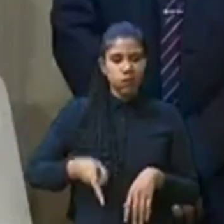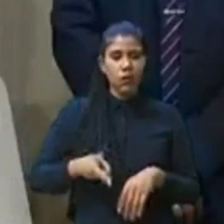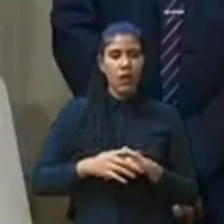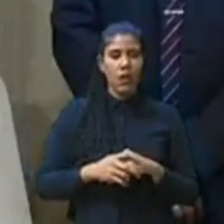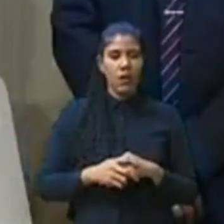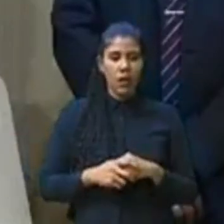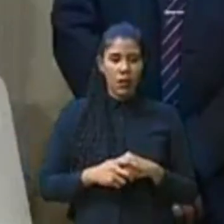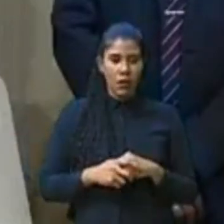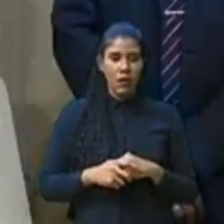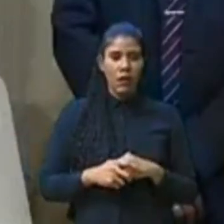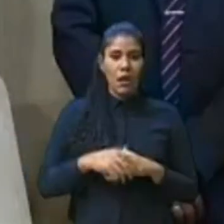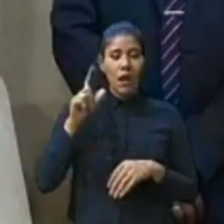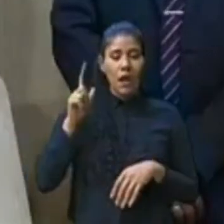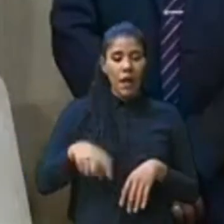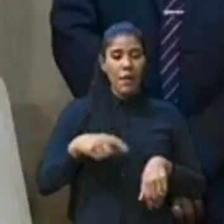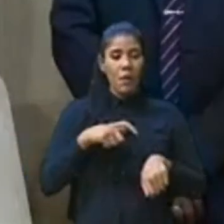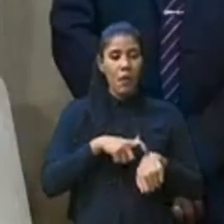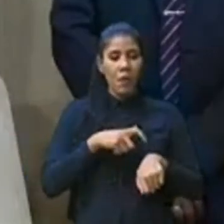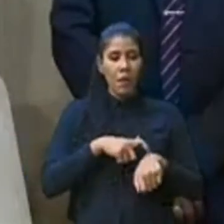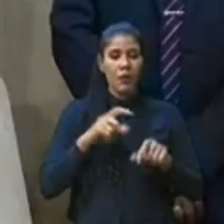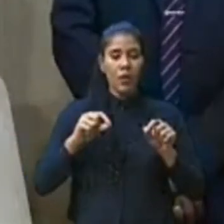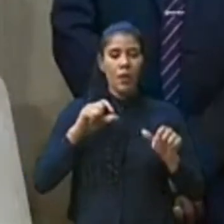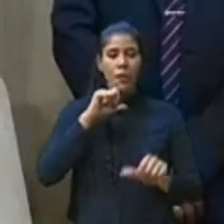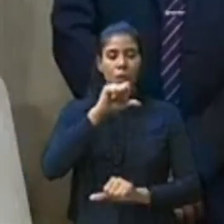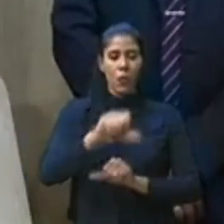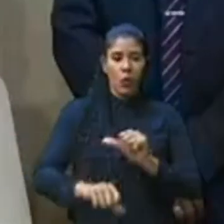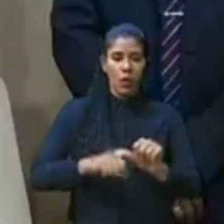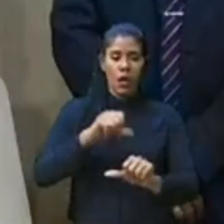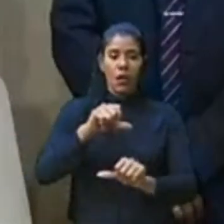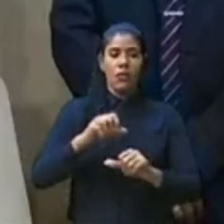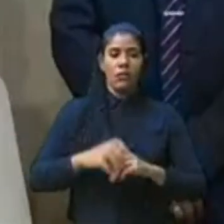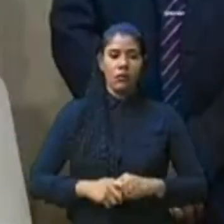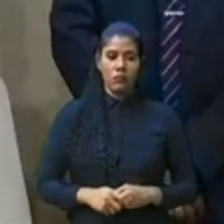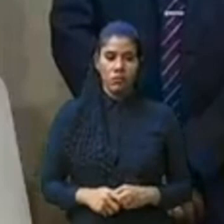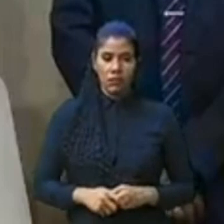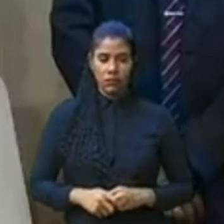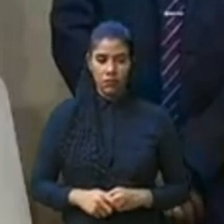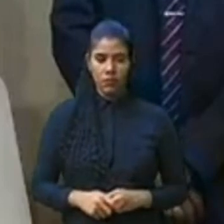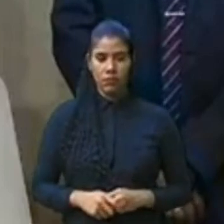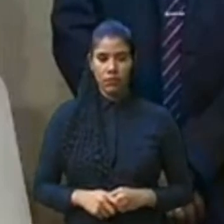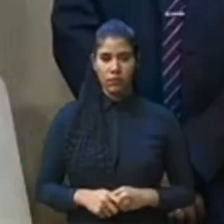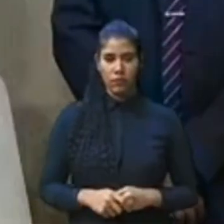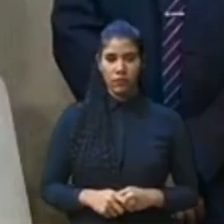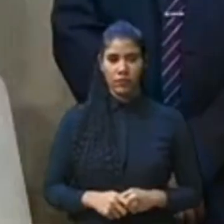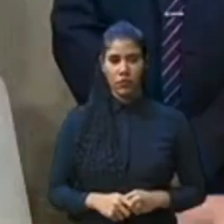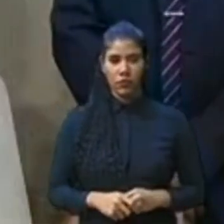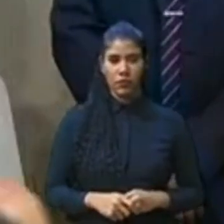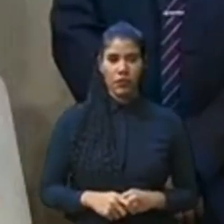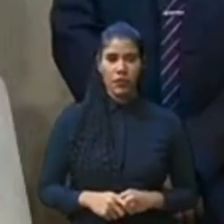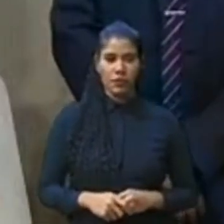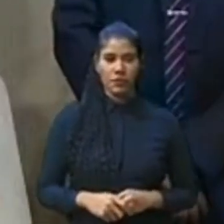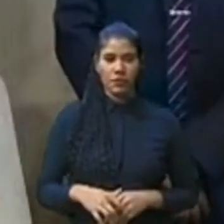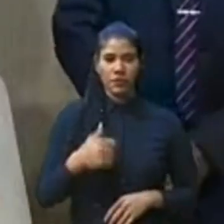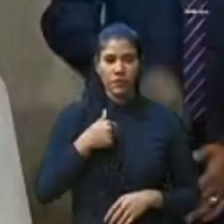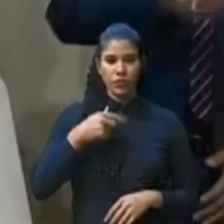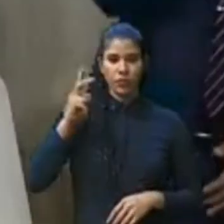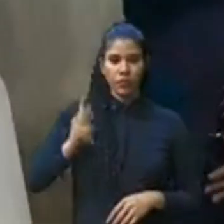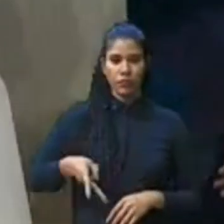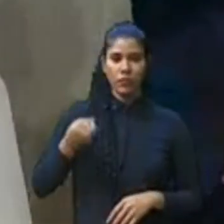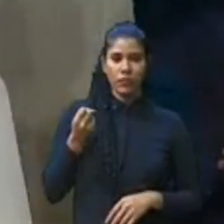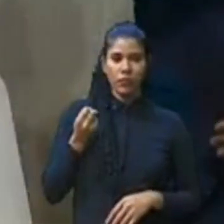era vez, era hora de se modificar e se desse também chance aos menores. Eu sempre defendi